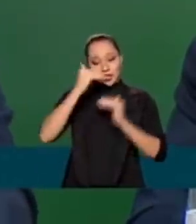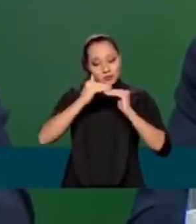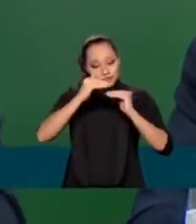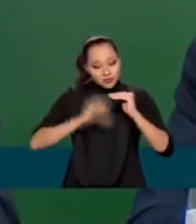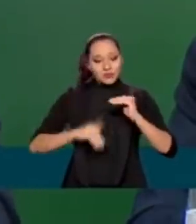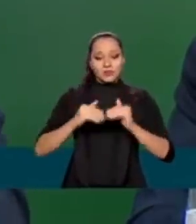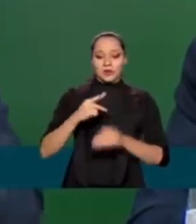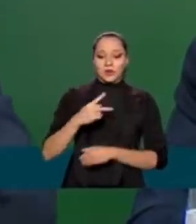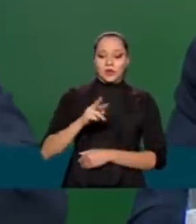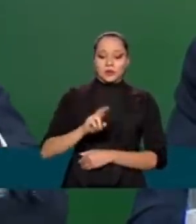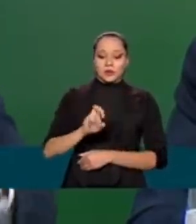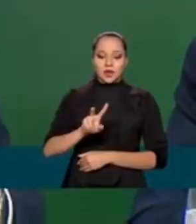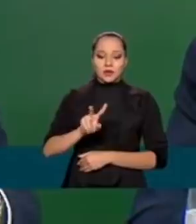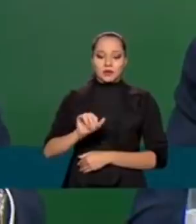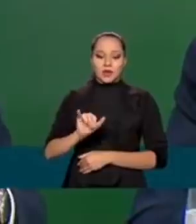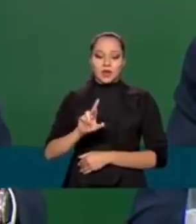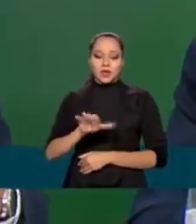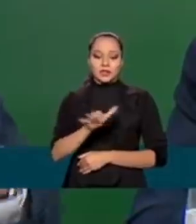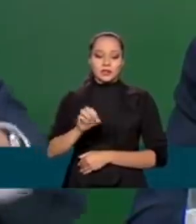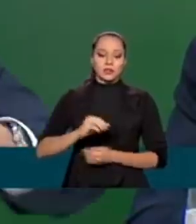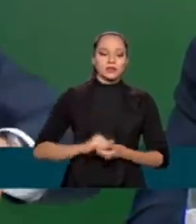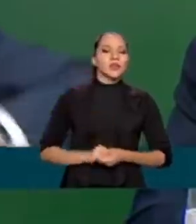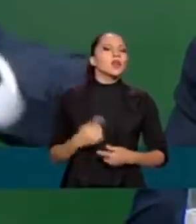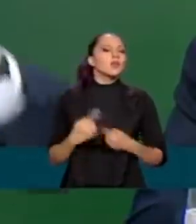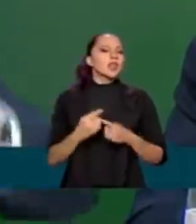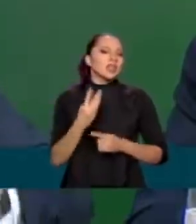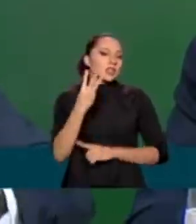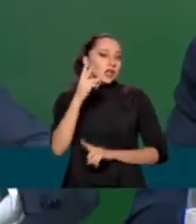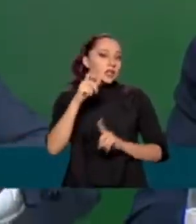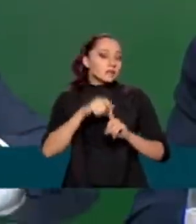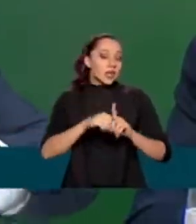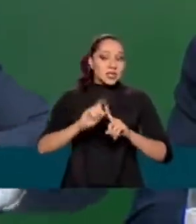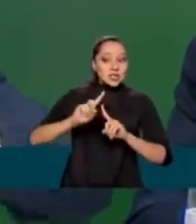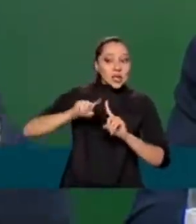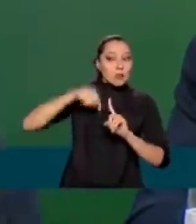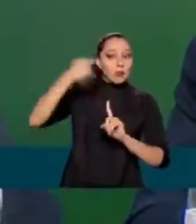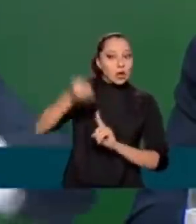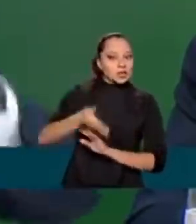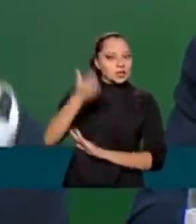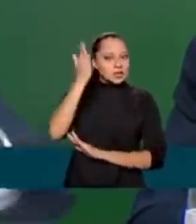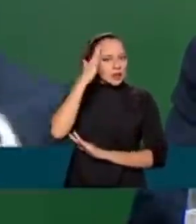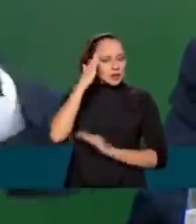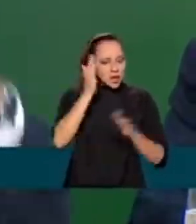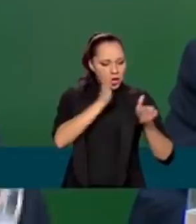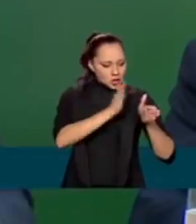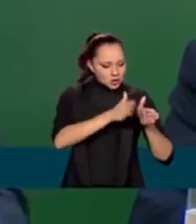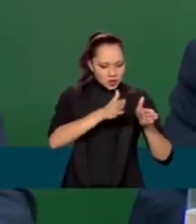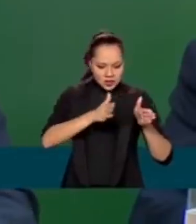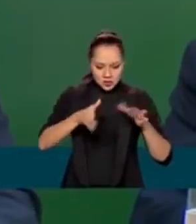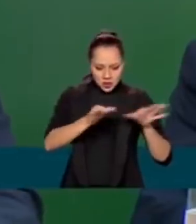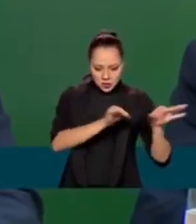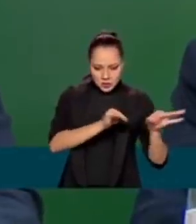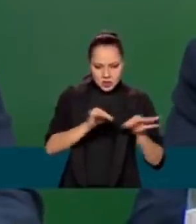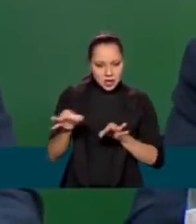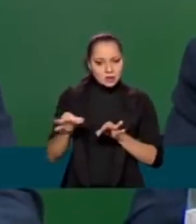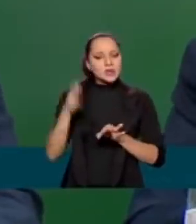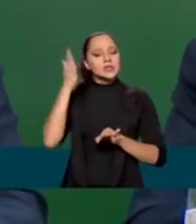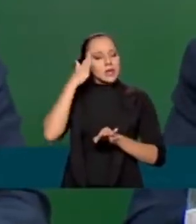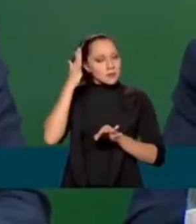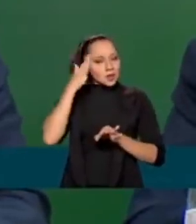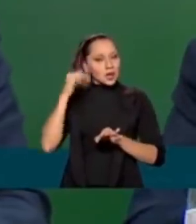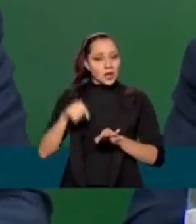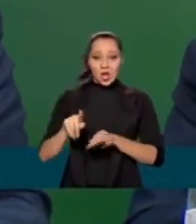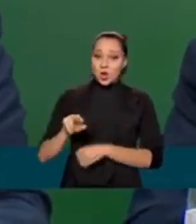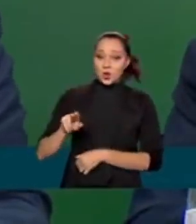por que 3 meses depois que ele sabia que os procedimentos estavam corretos, o